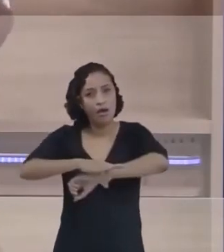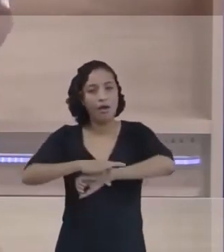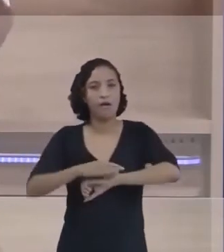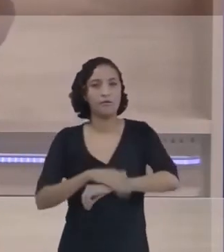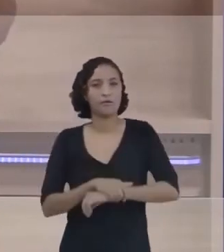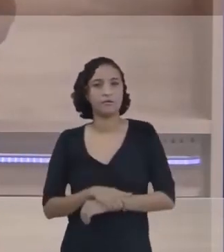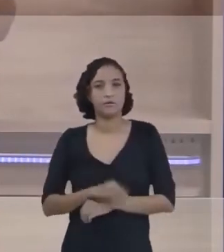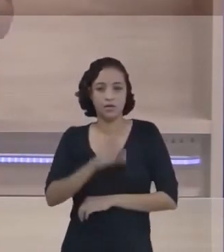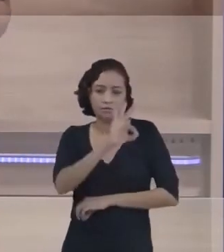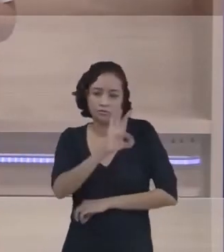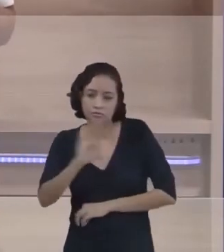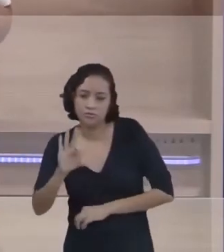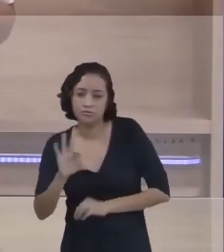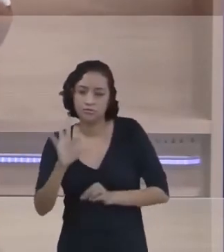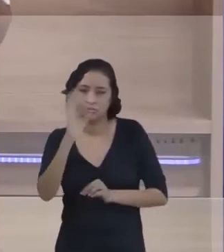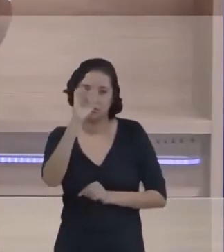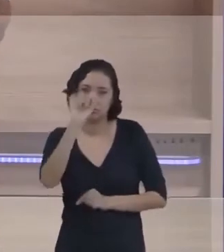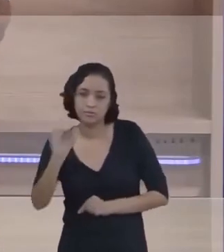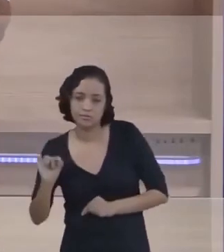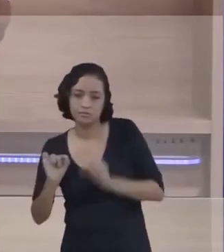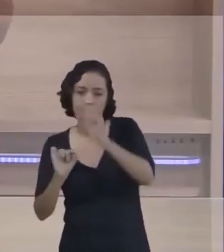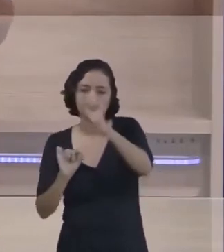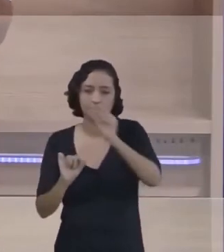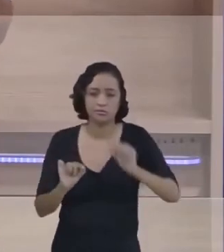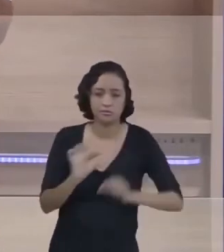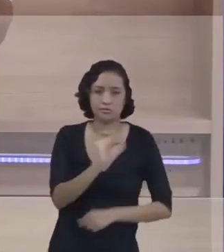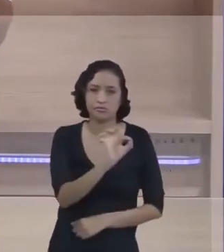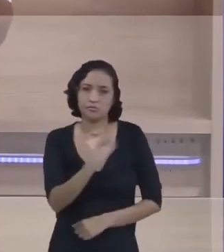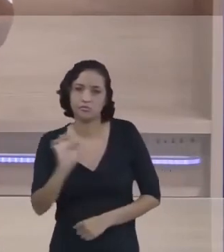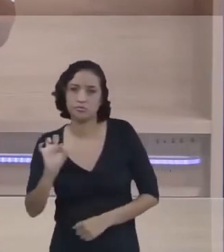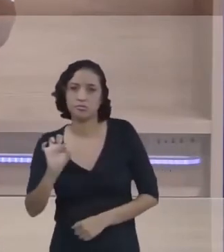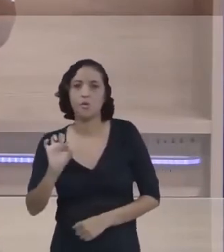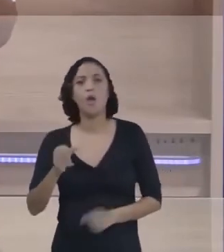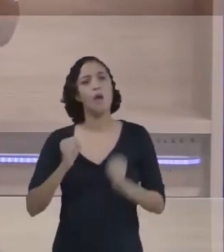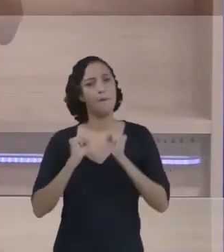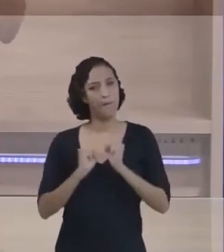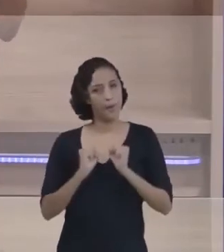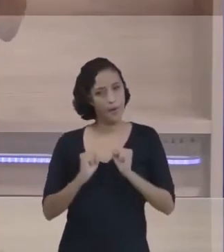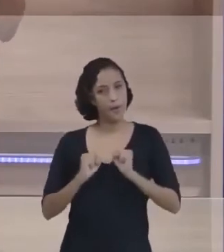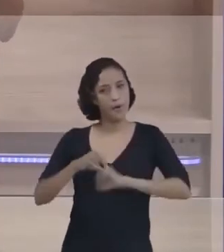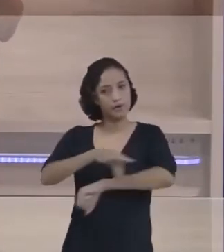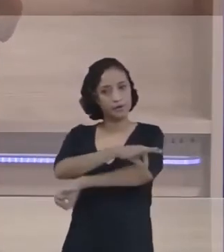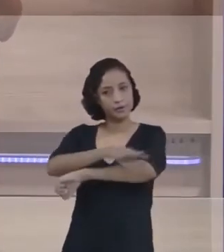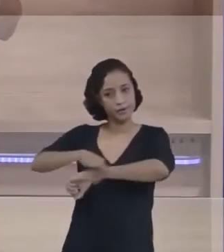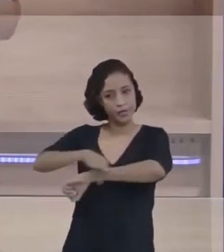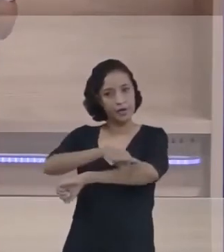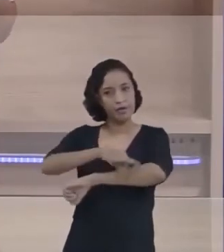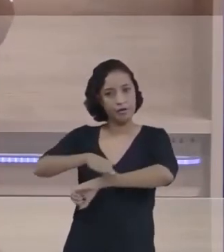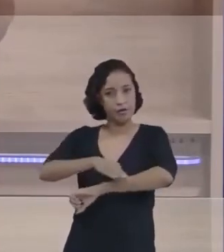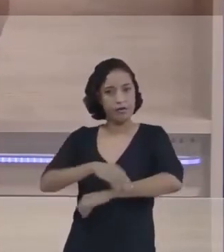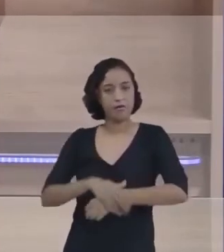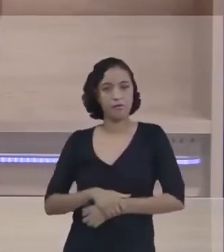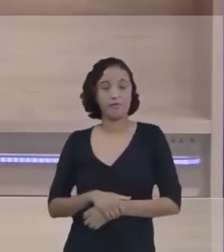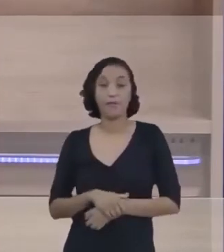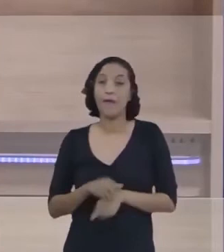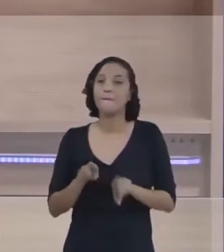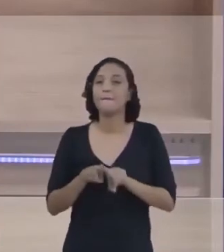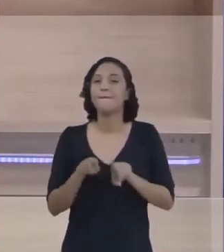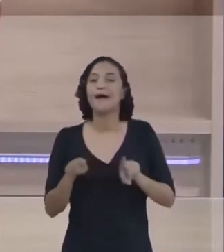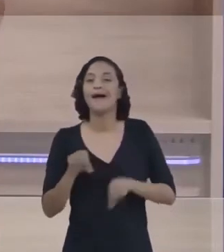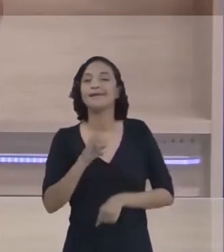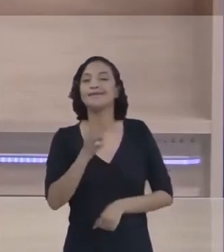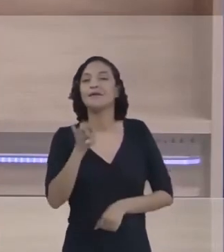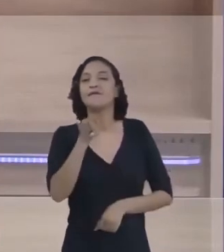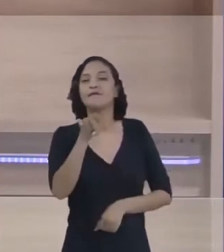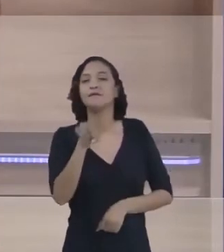várias retas, vários triângulos, e vocês utilizam a régua. É menor. Mas, se você for medir sua casa,